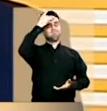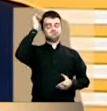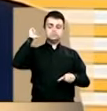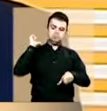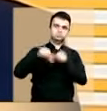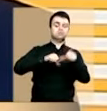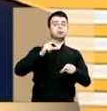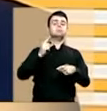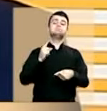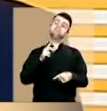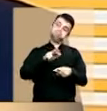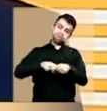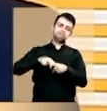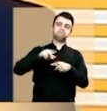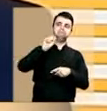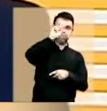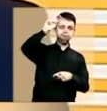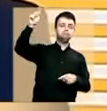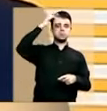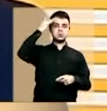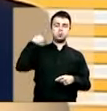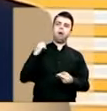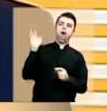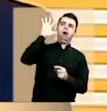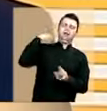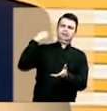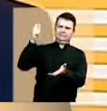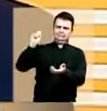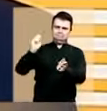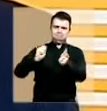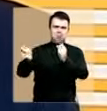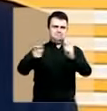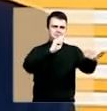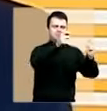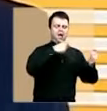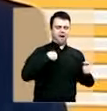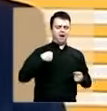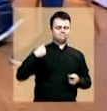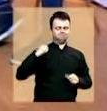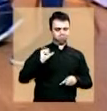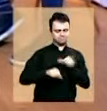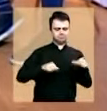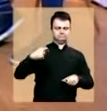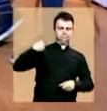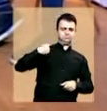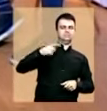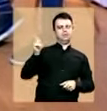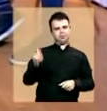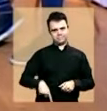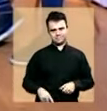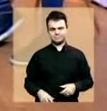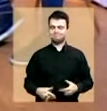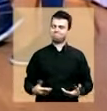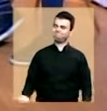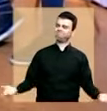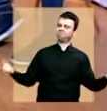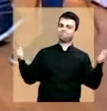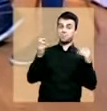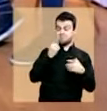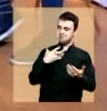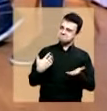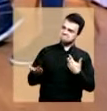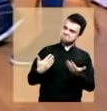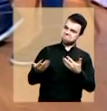consciência forçada, porque todo mundo está pagando o preço da escassez de recursos. Gente, esse papo tá